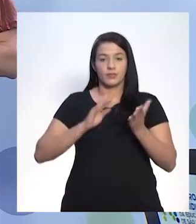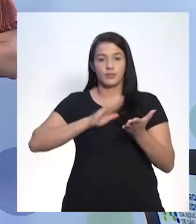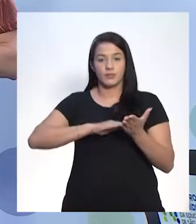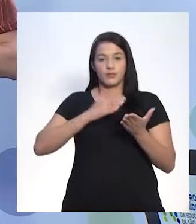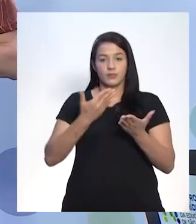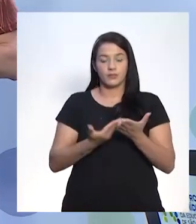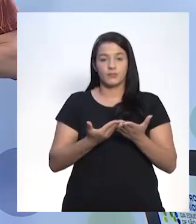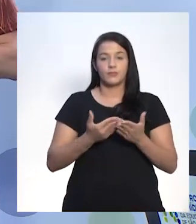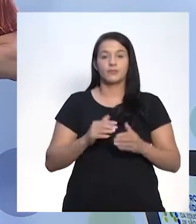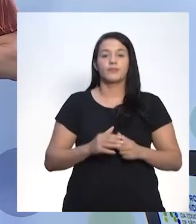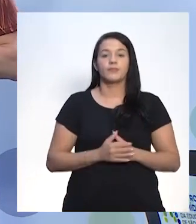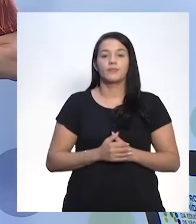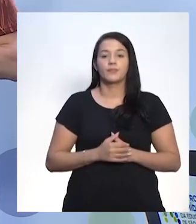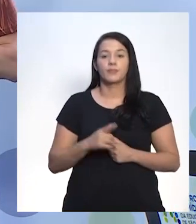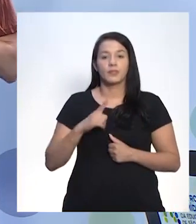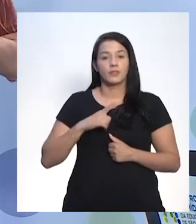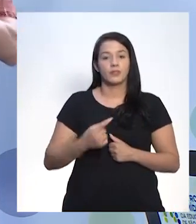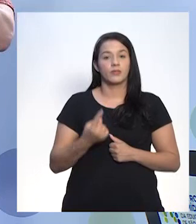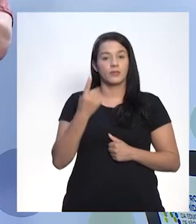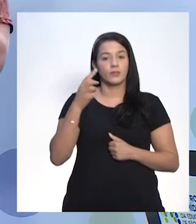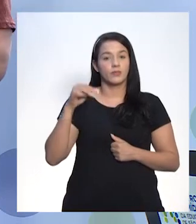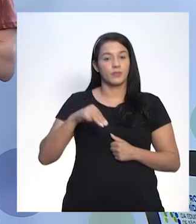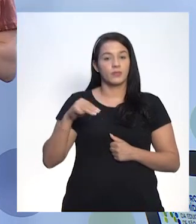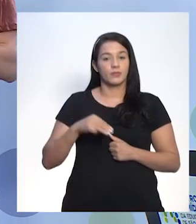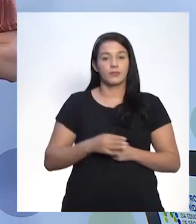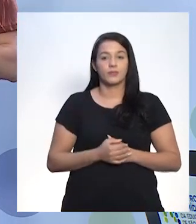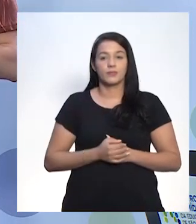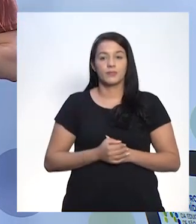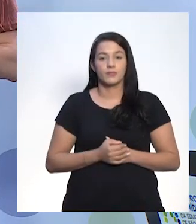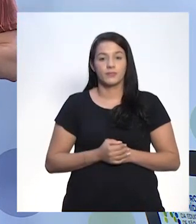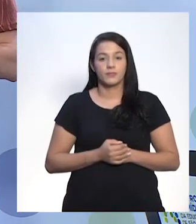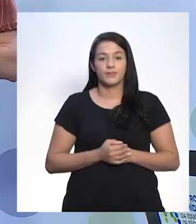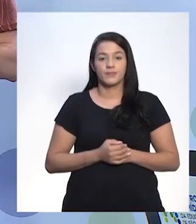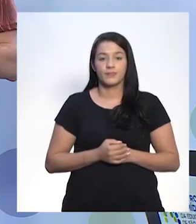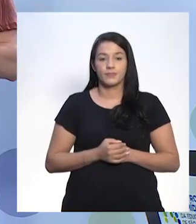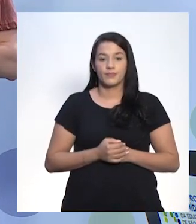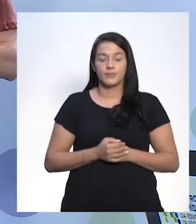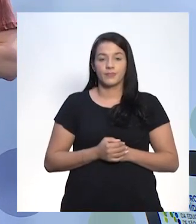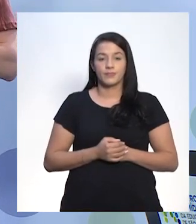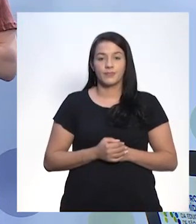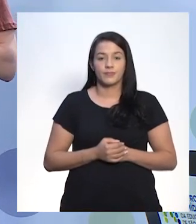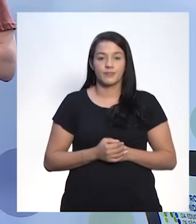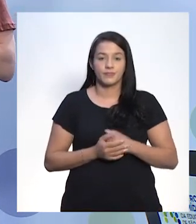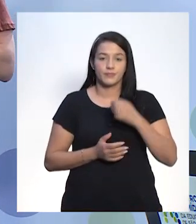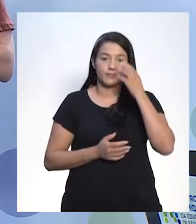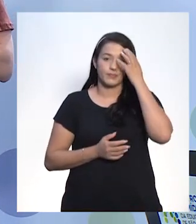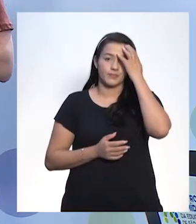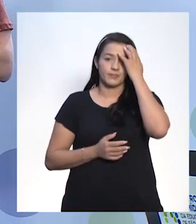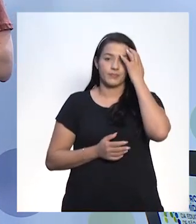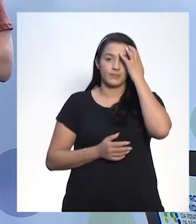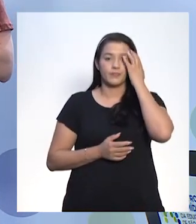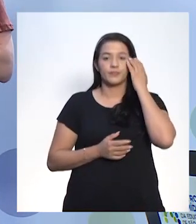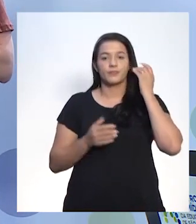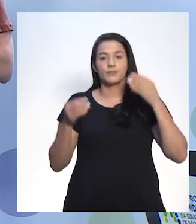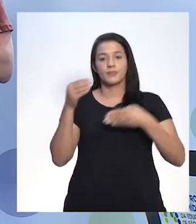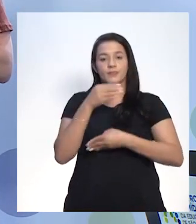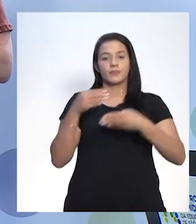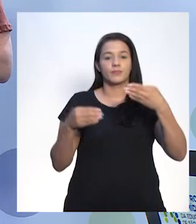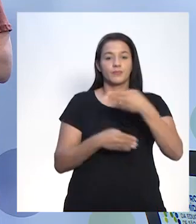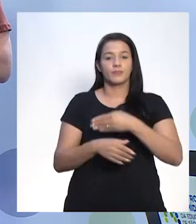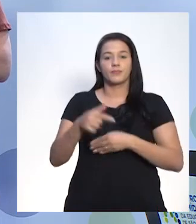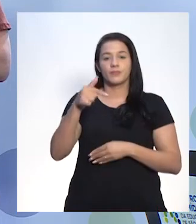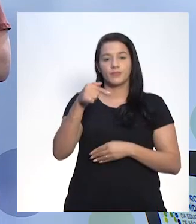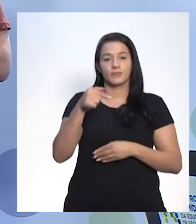vocês. A gente tem só 1 minuto para terminar a aula, então vamos lá para o texto fazer a tradução. Lá atrás, voltamos lá no slide 7, eu